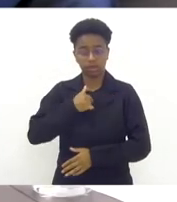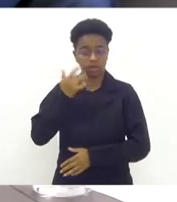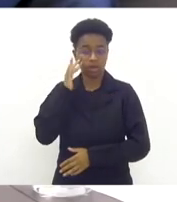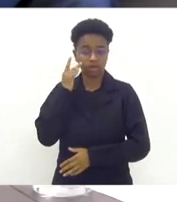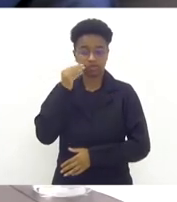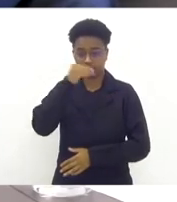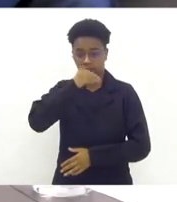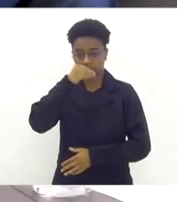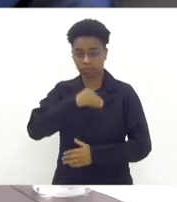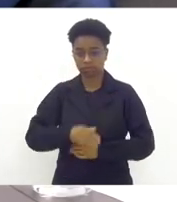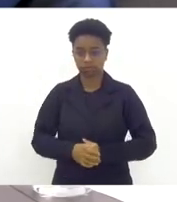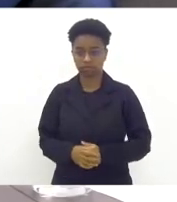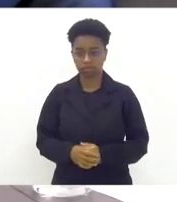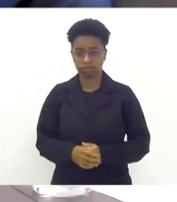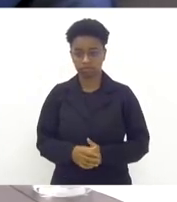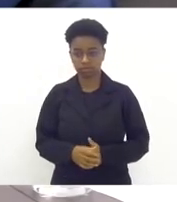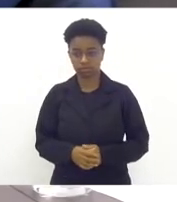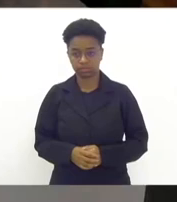fraco.